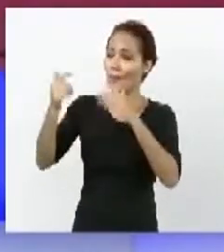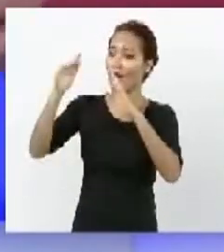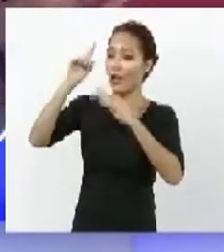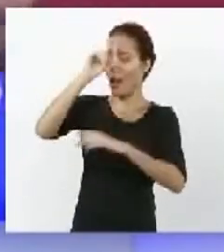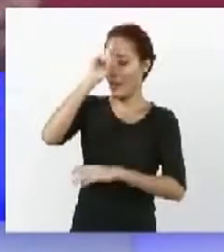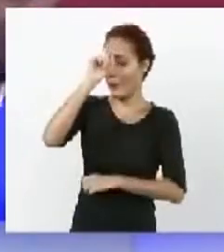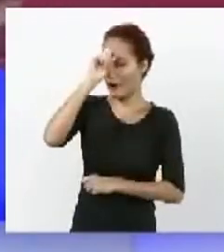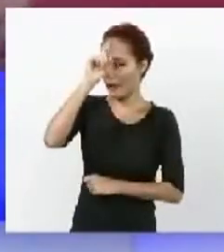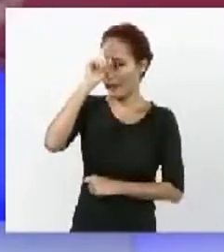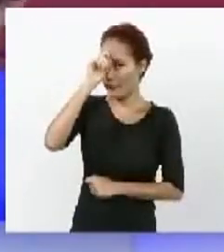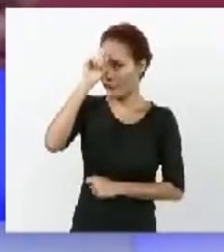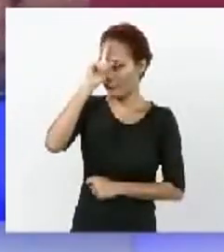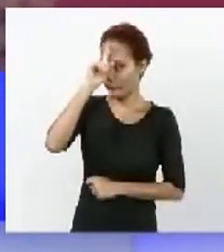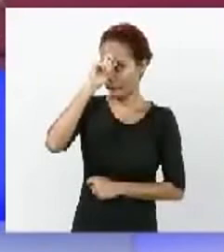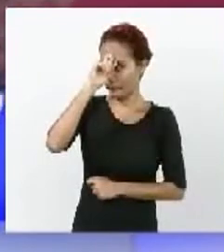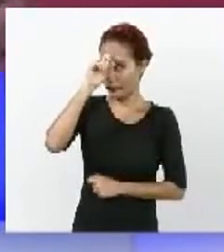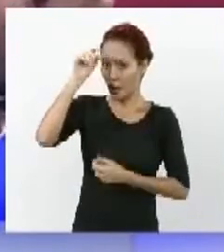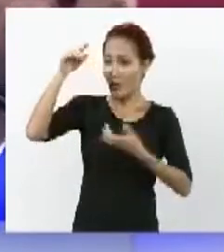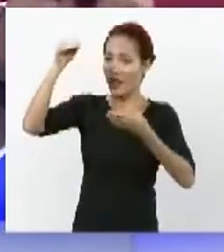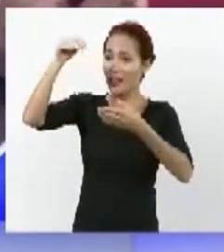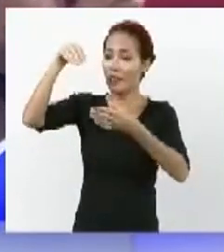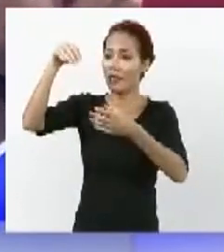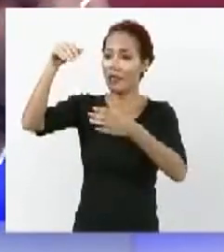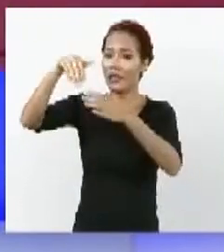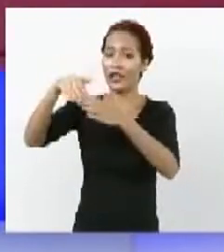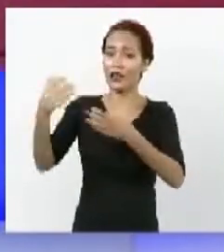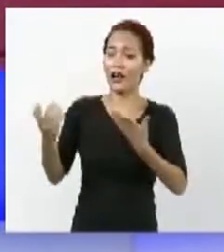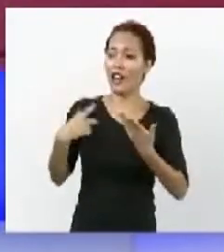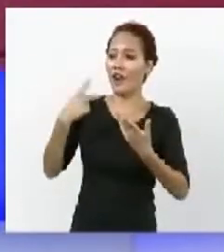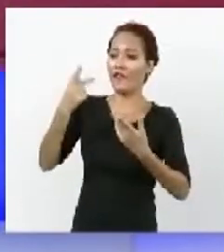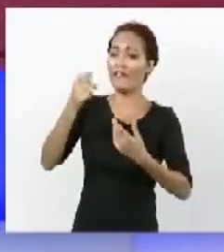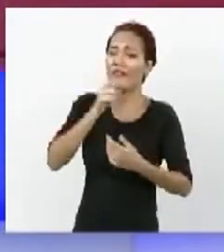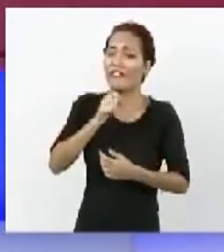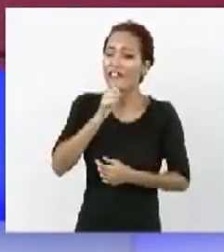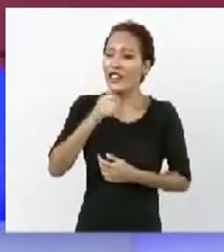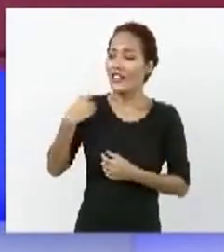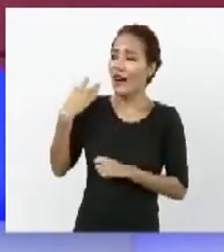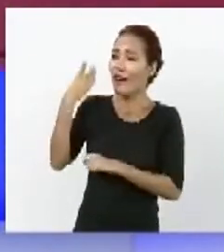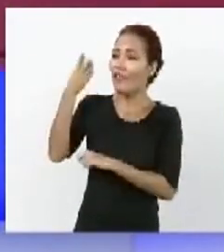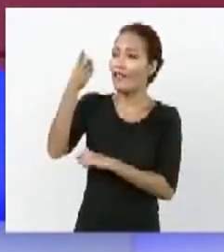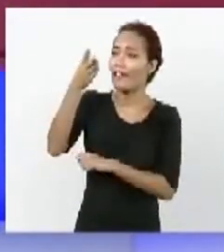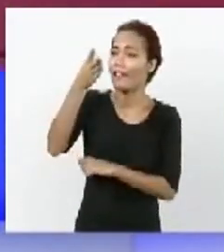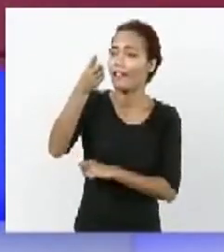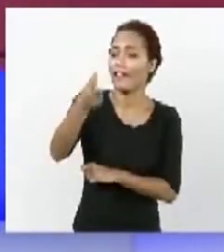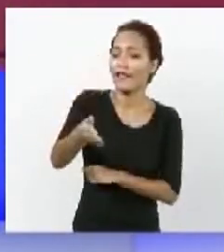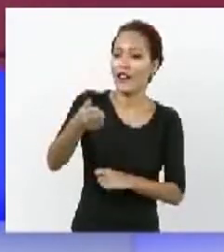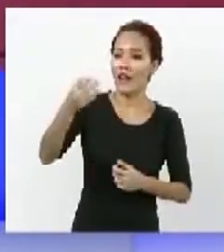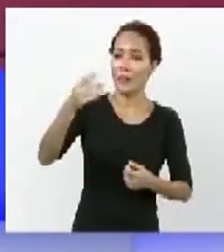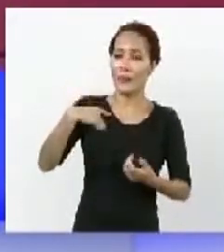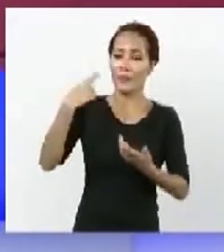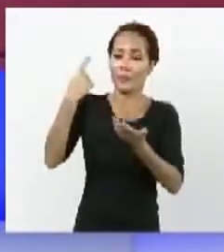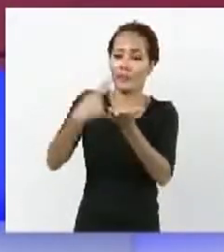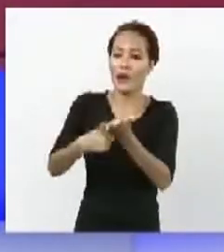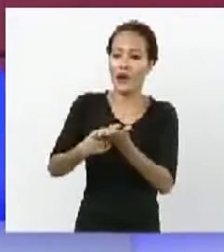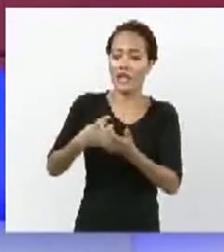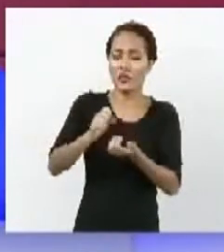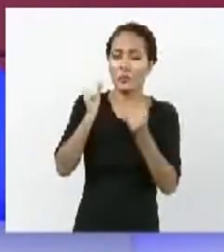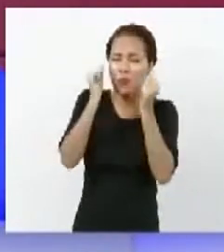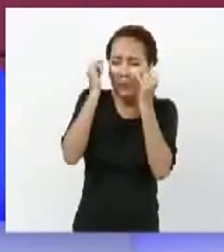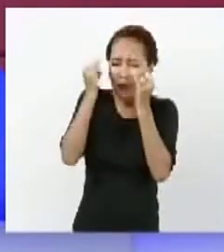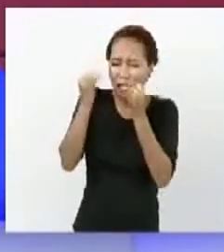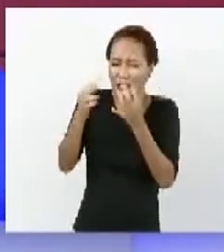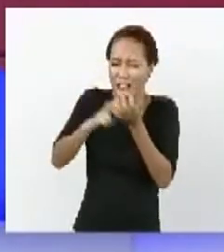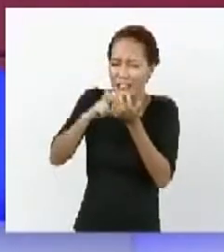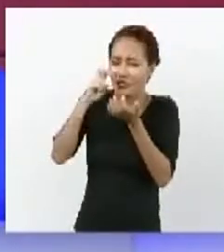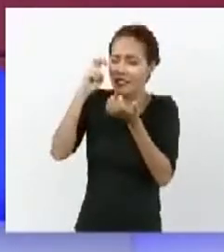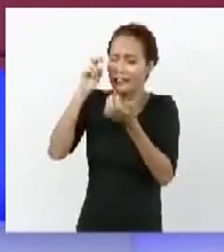pessoa vai, senhoras idosas, para a fila de madrugada para conseguir uma consulta. e marcar a consulta para 2, 3 meses. E quando ela